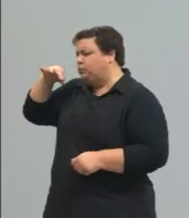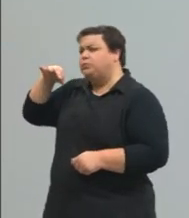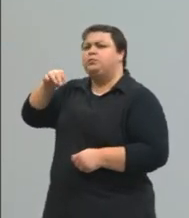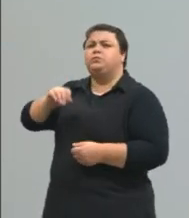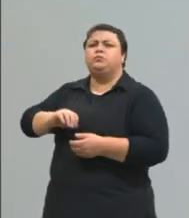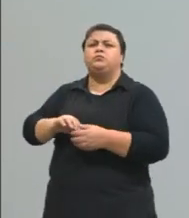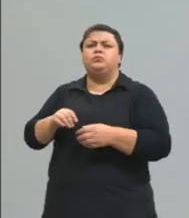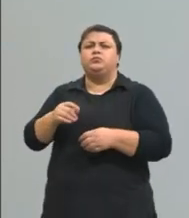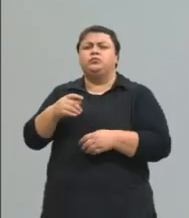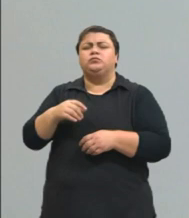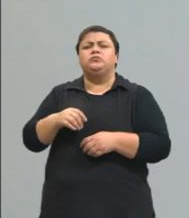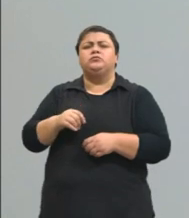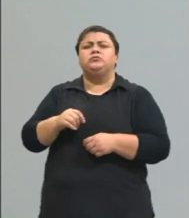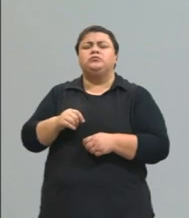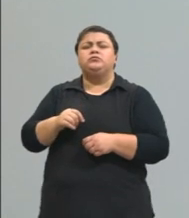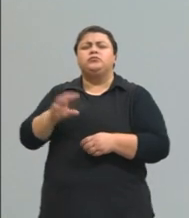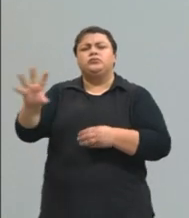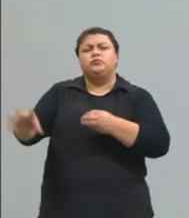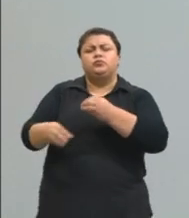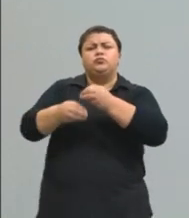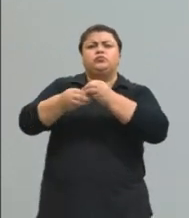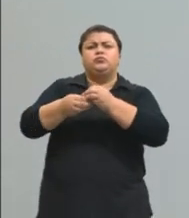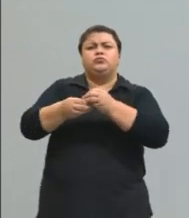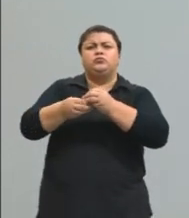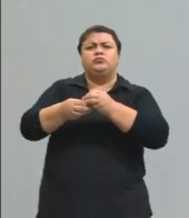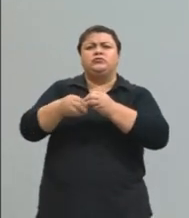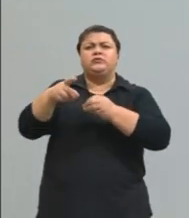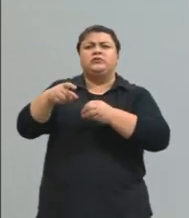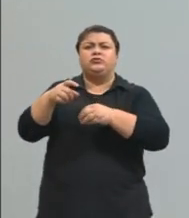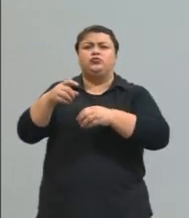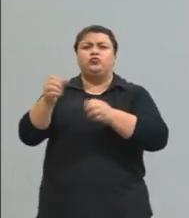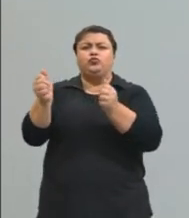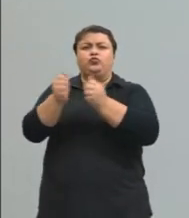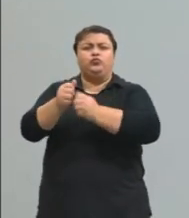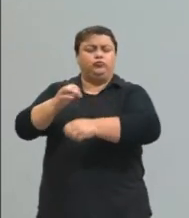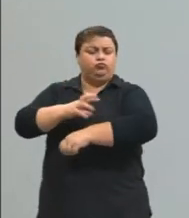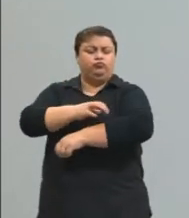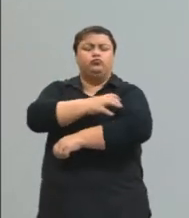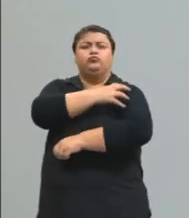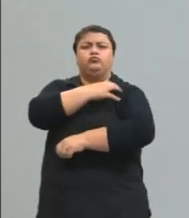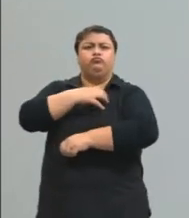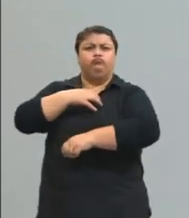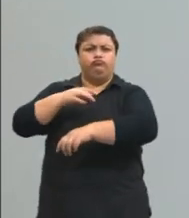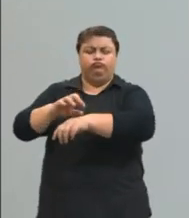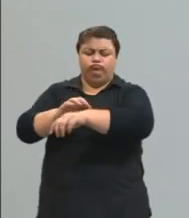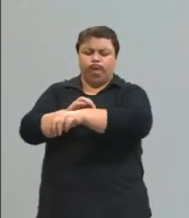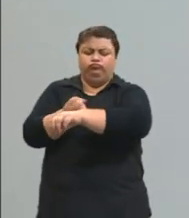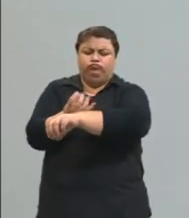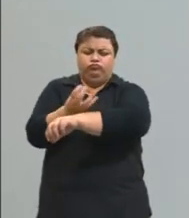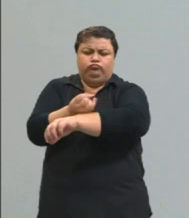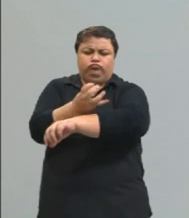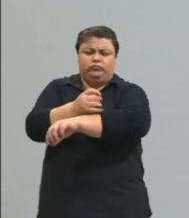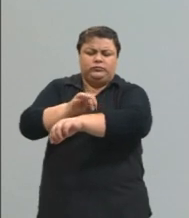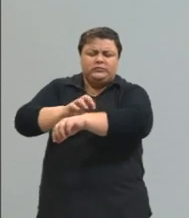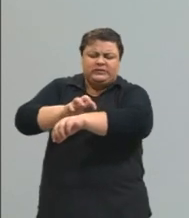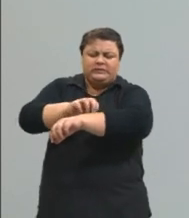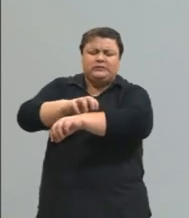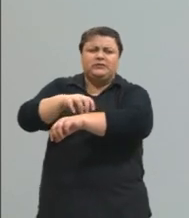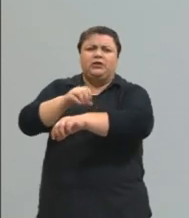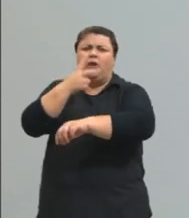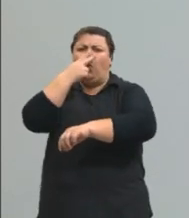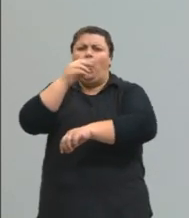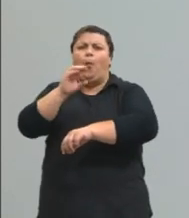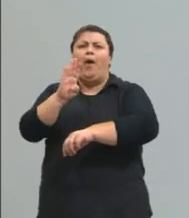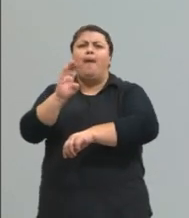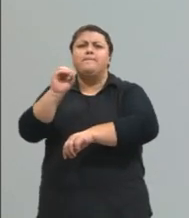comum. Acrescido, então, dessas bolhas na pele, essas erupções cutâneas, né, essas feridas, umas